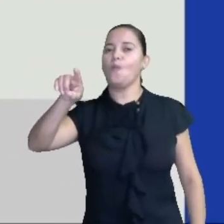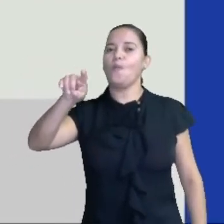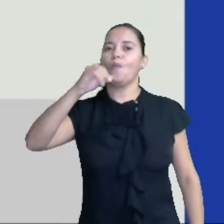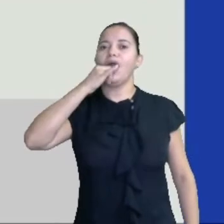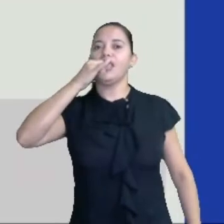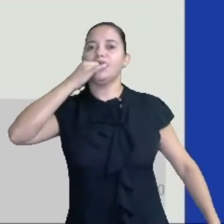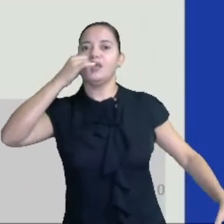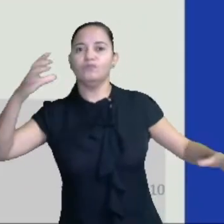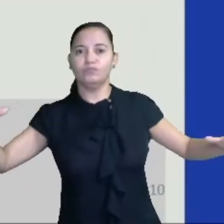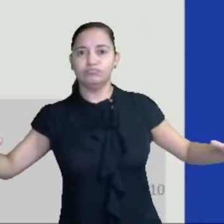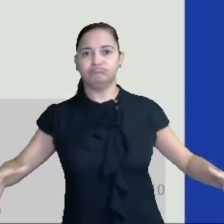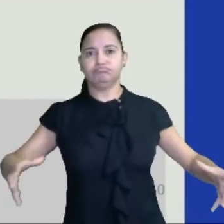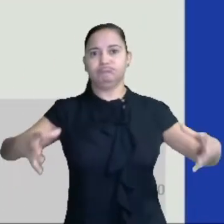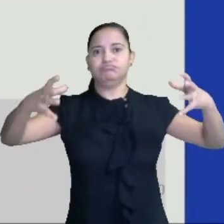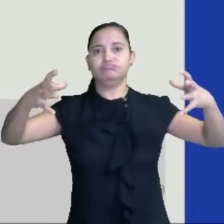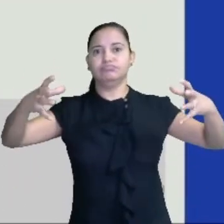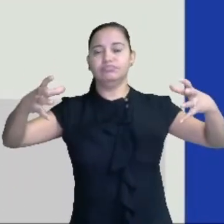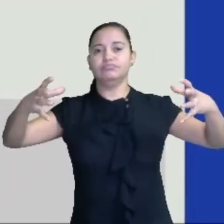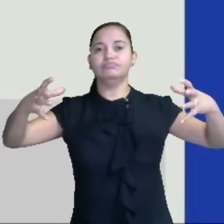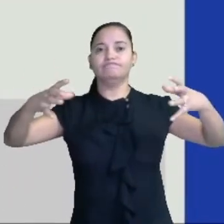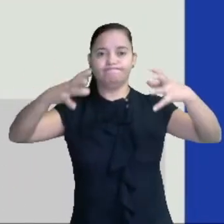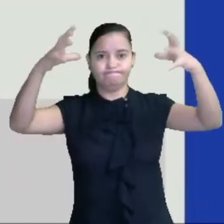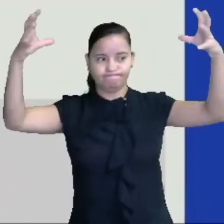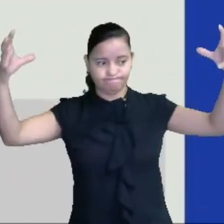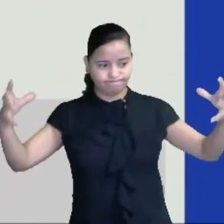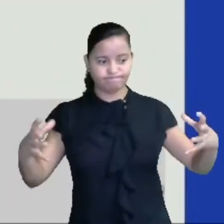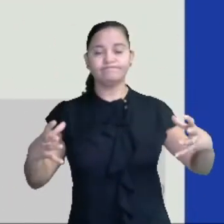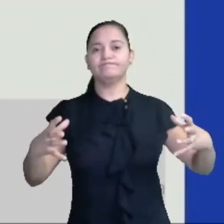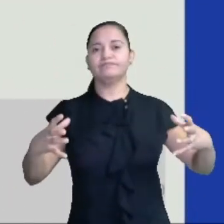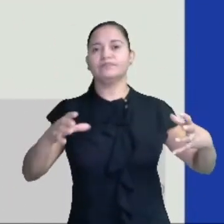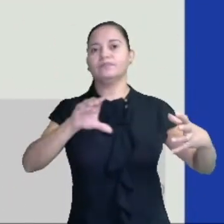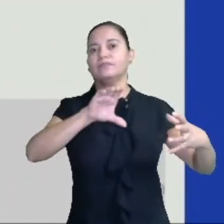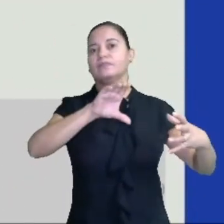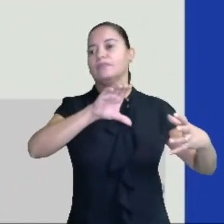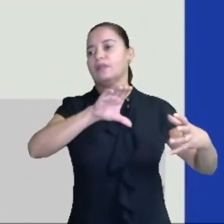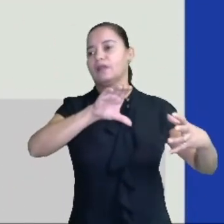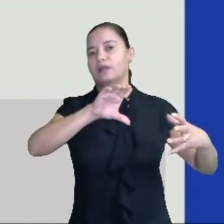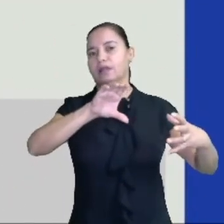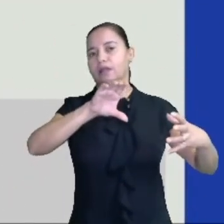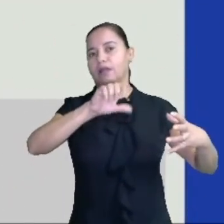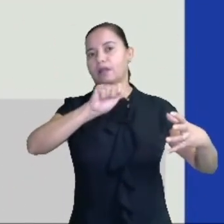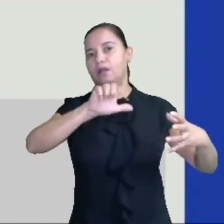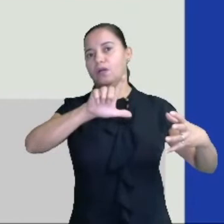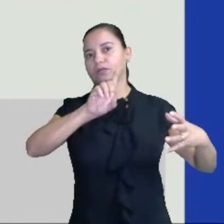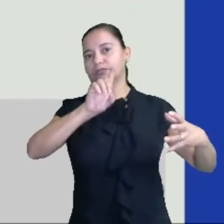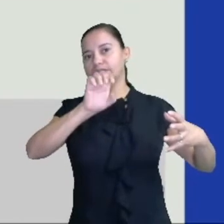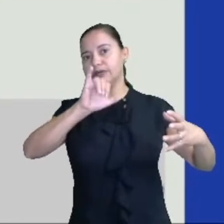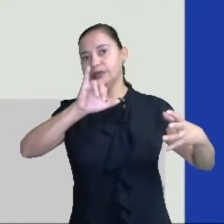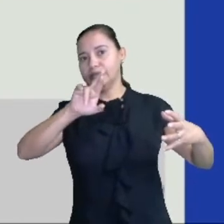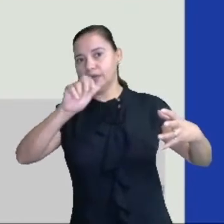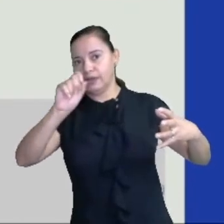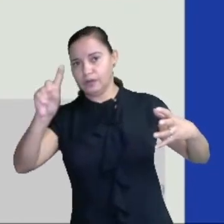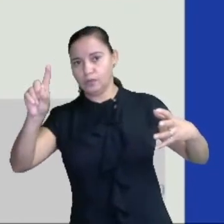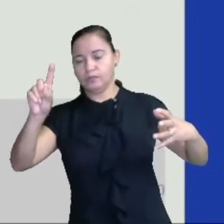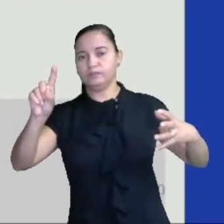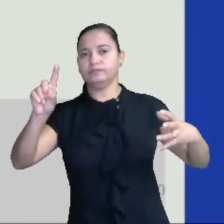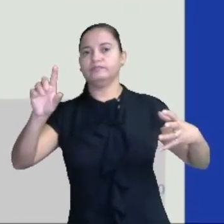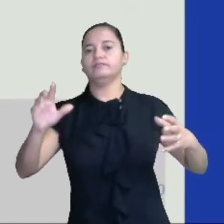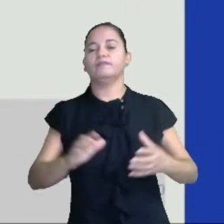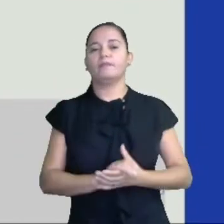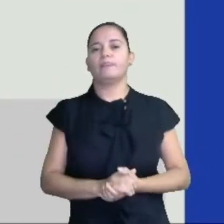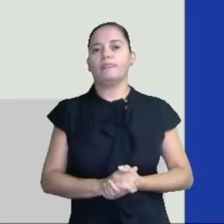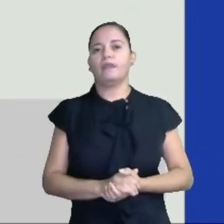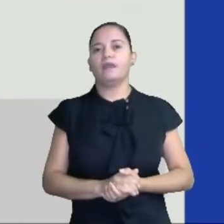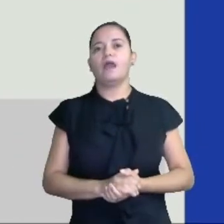uma caldeira grande, né? E sufixo diminutivo, professor, seria o quê? O